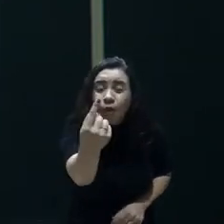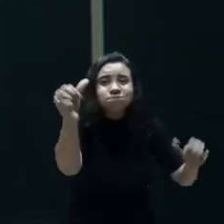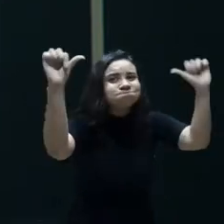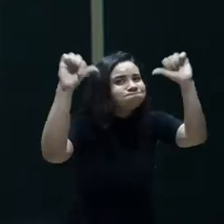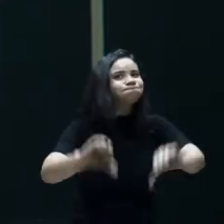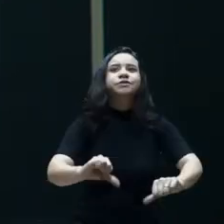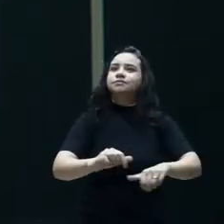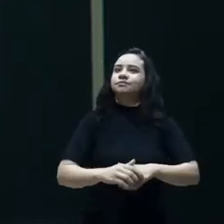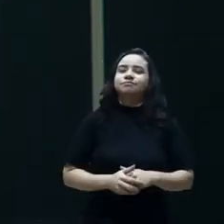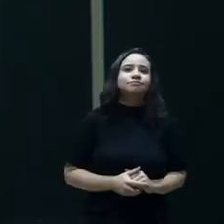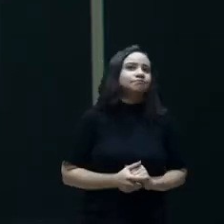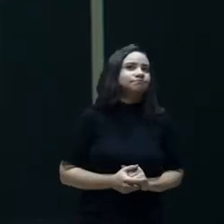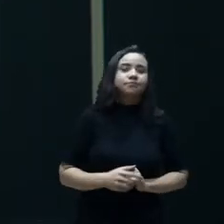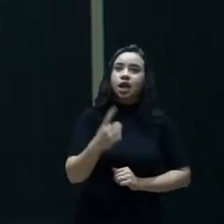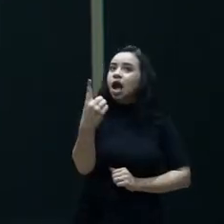14 minutos.